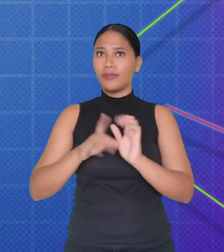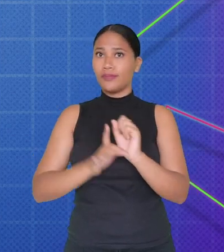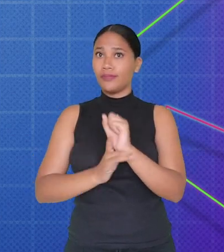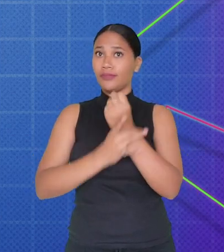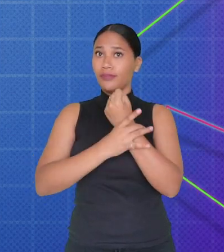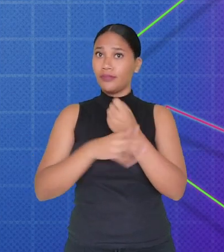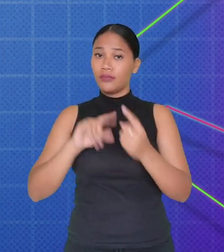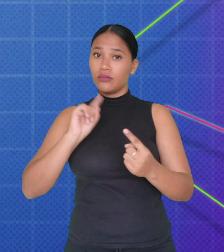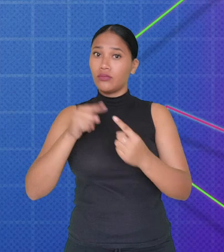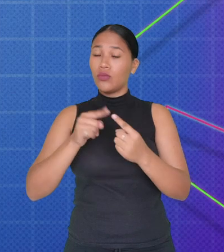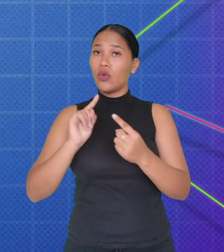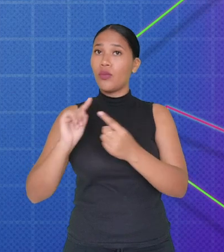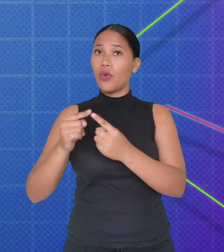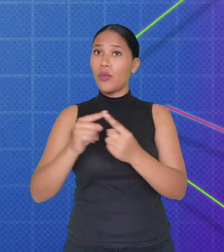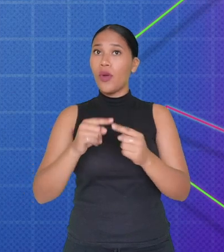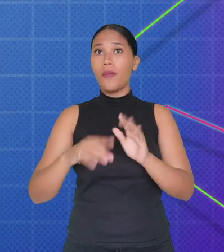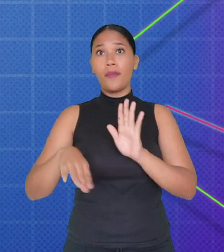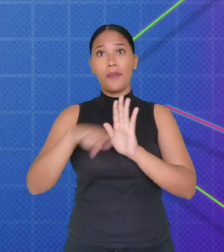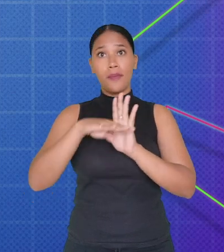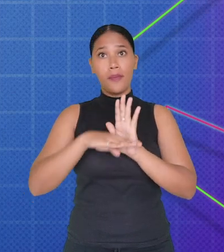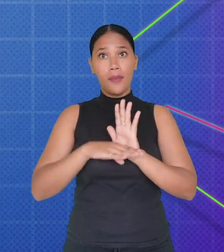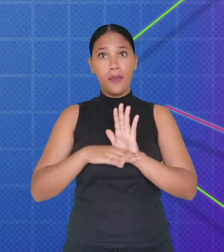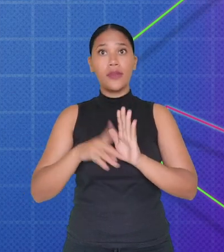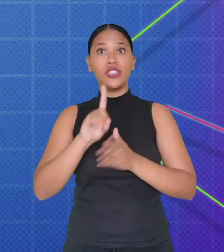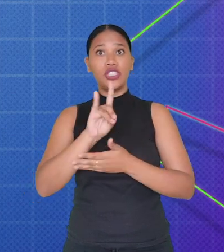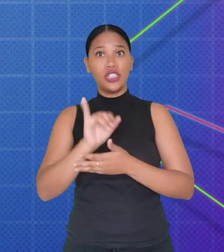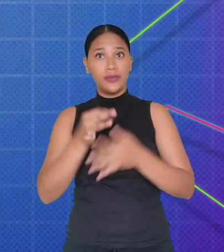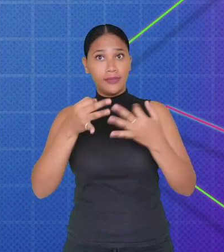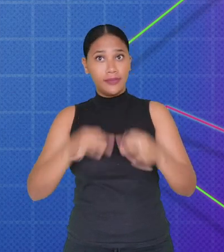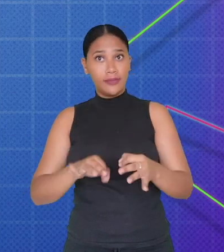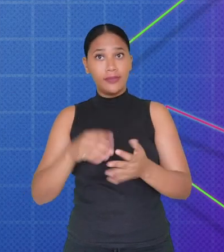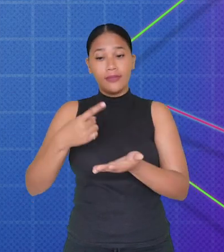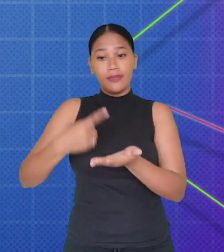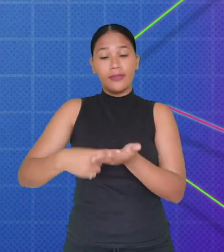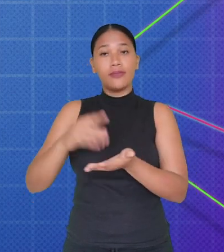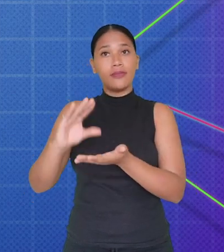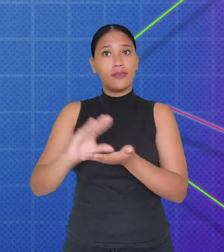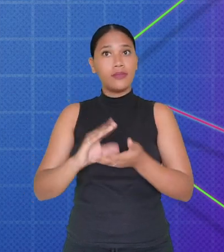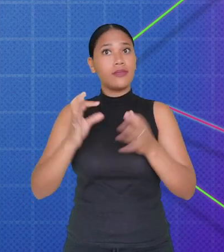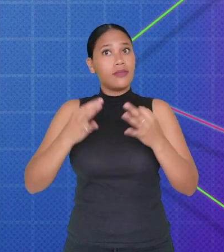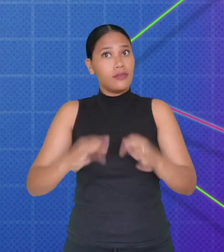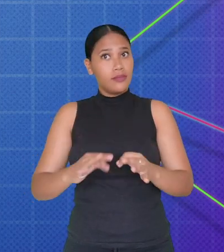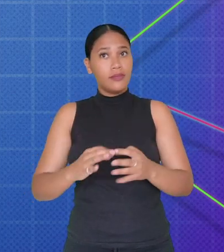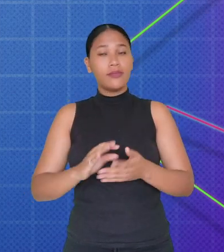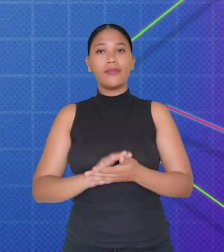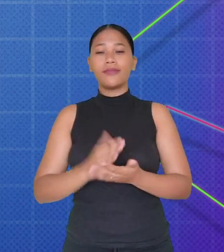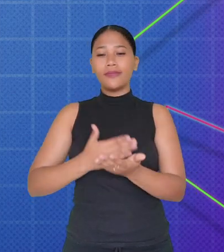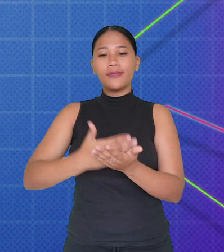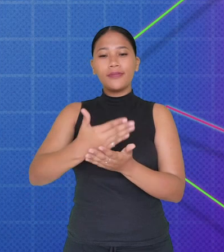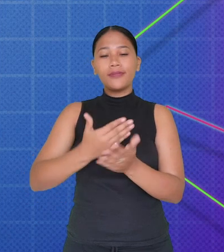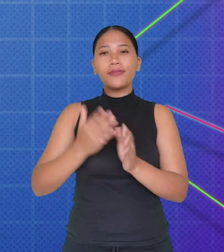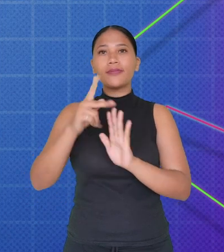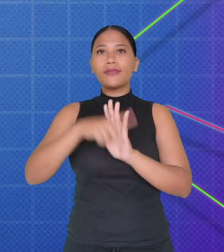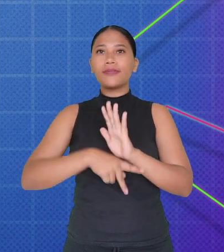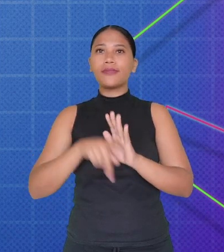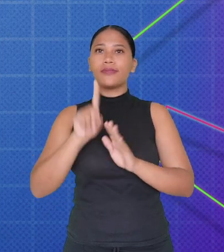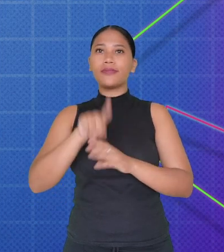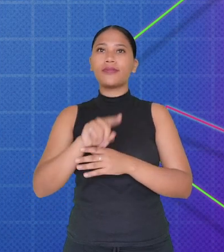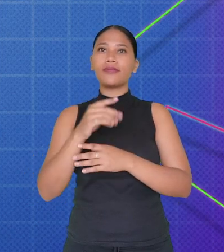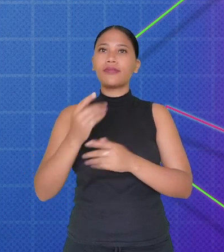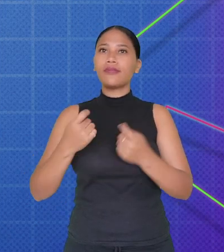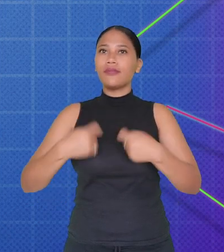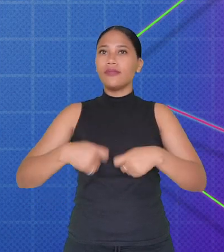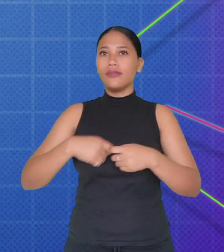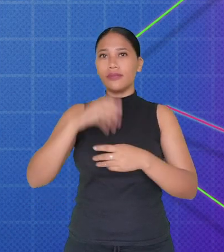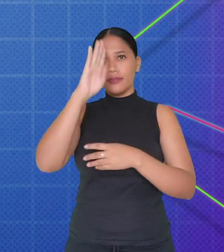garantindo que as metas sejam alcançadas dentro do prazo e orçamento é estabelecidos no início do projeto os game designers